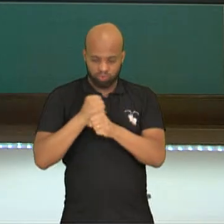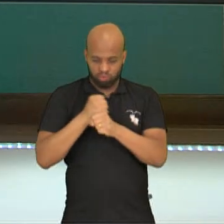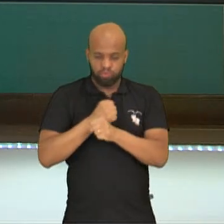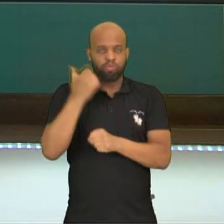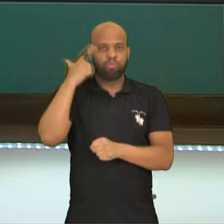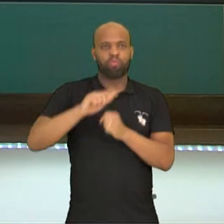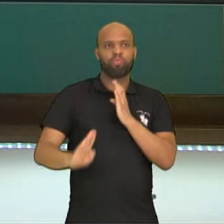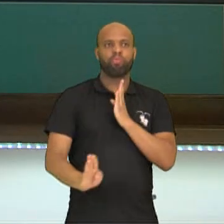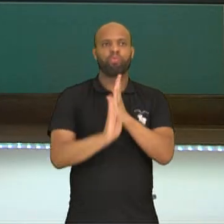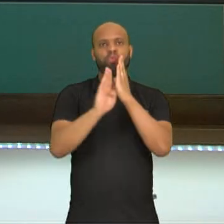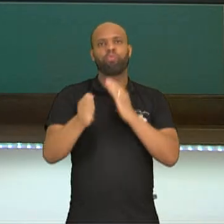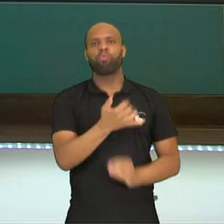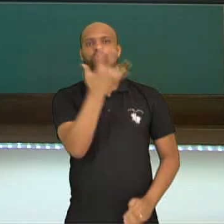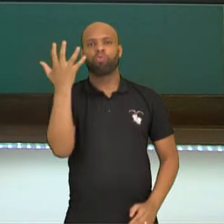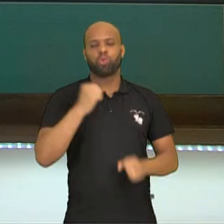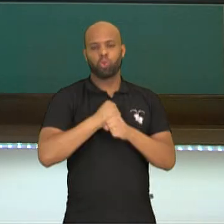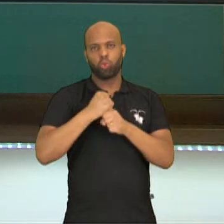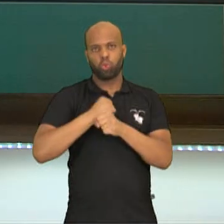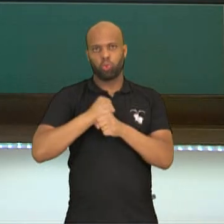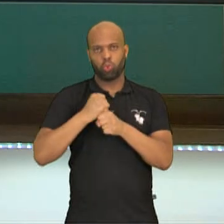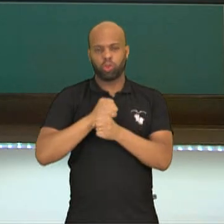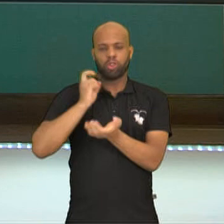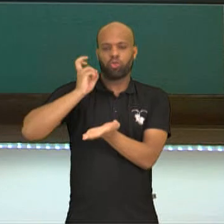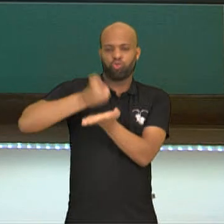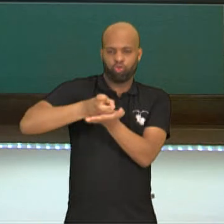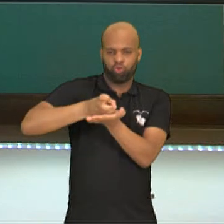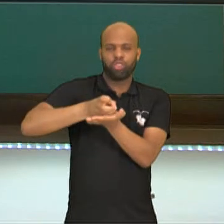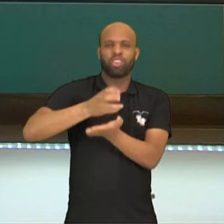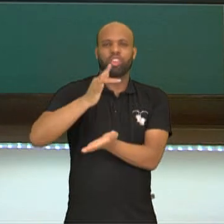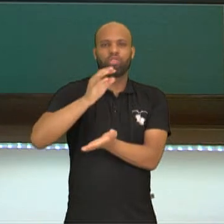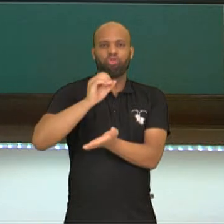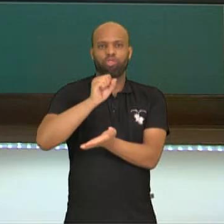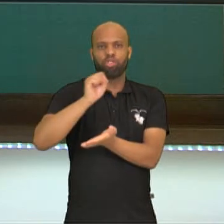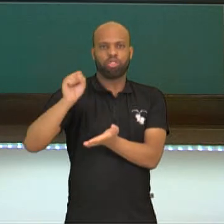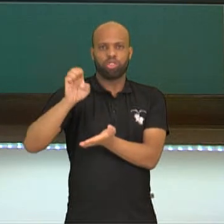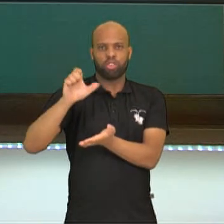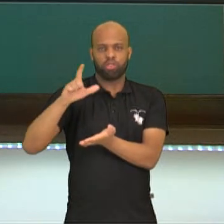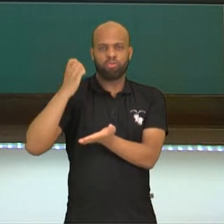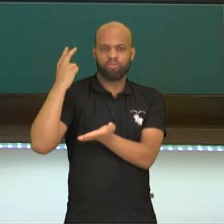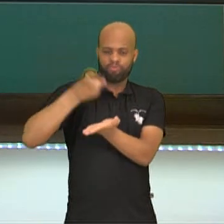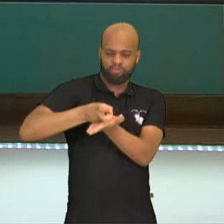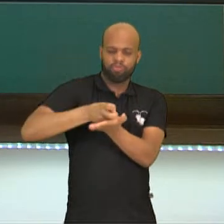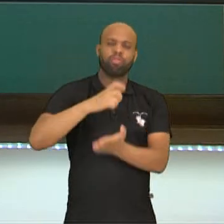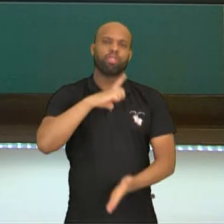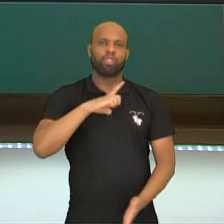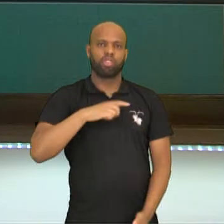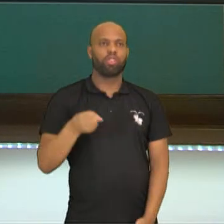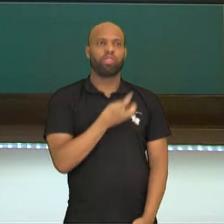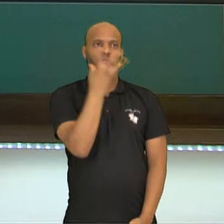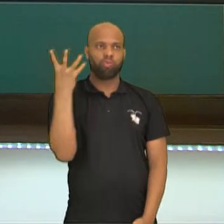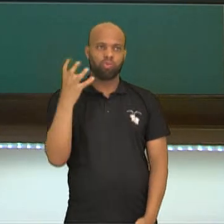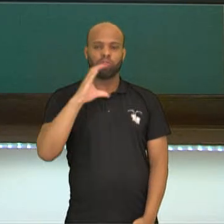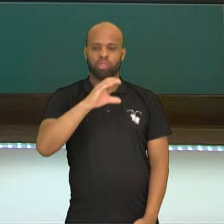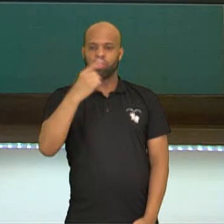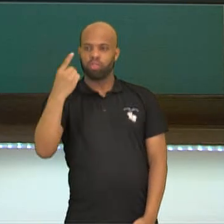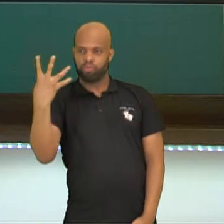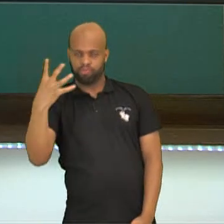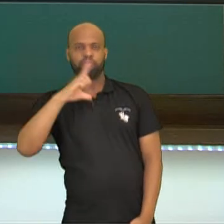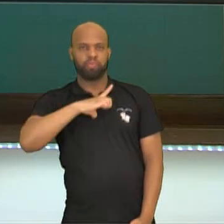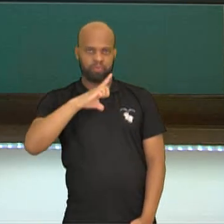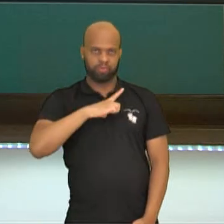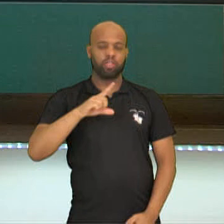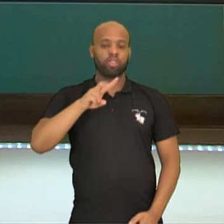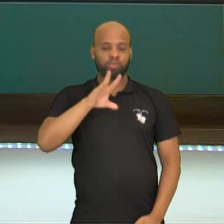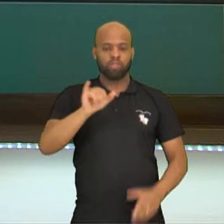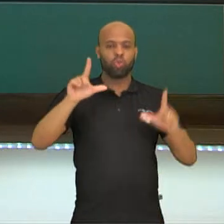aí descobrem quantos anos que aquele fóssil lá está naquele estado ali que ele morreu pela quantidade de carbono que ele vai ter, que